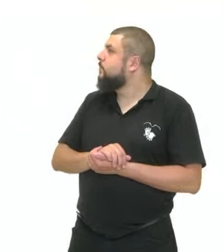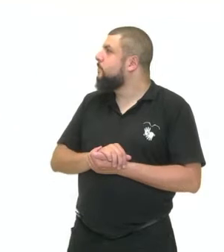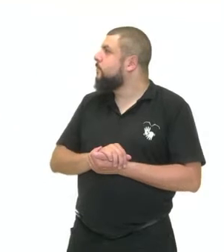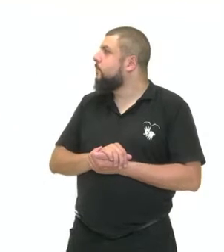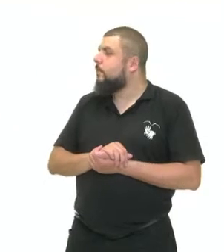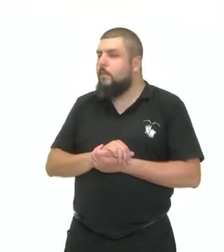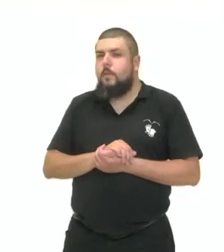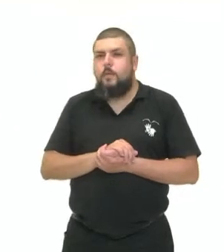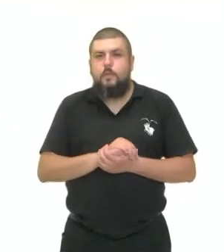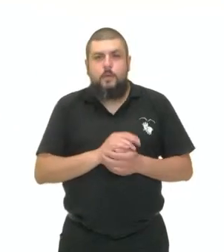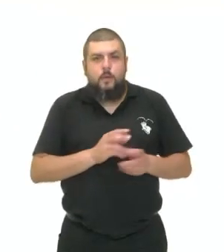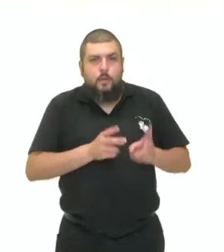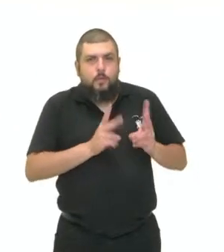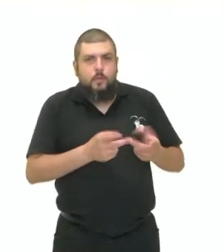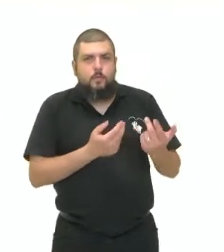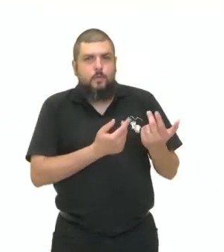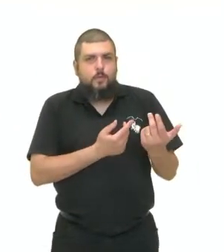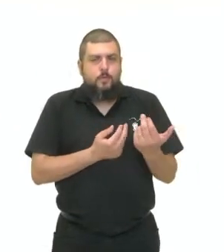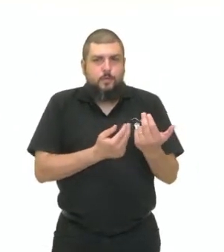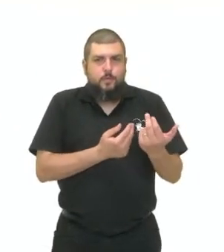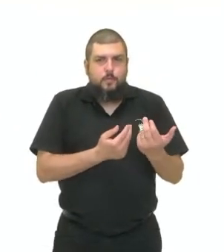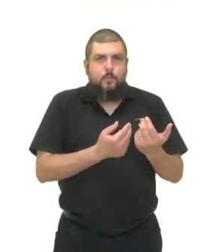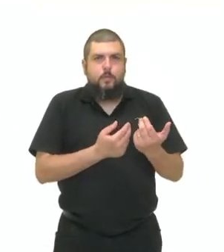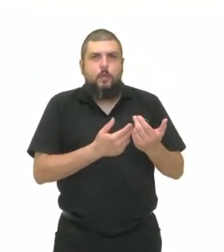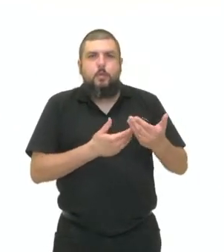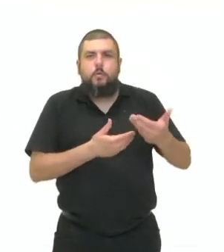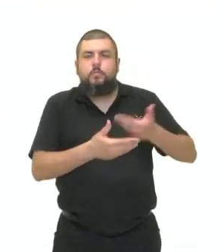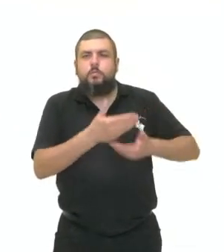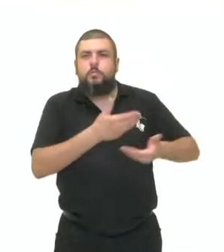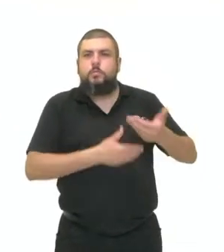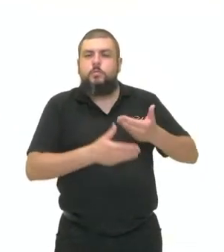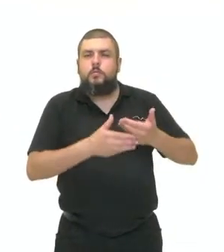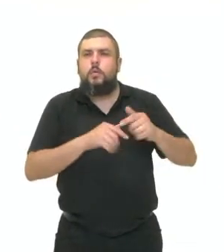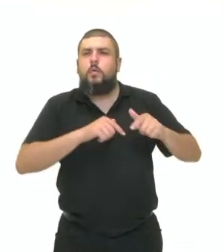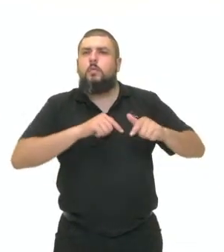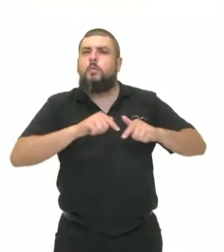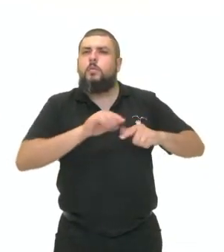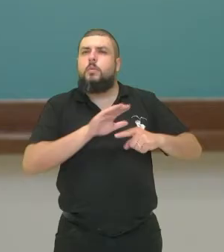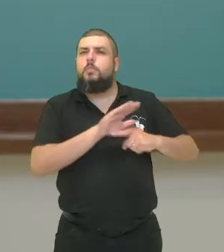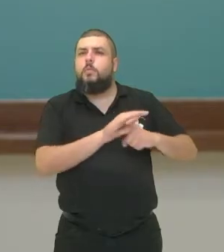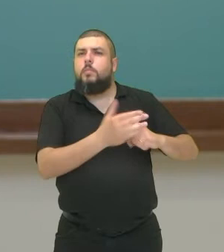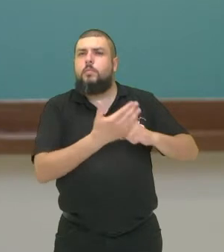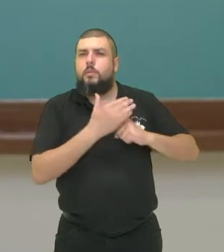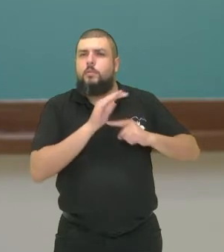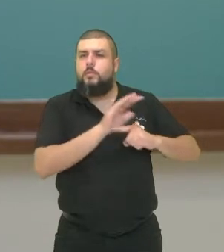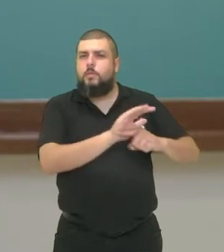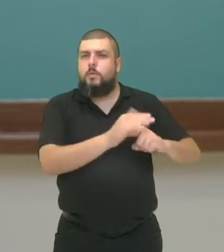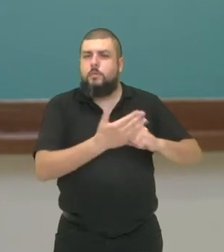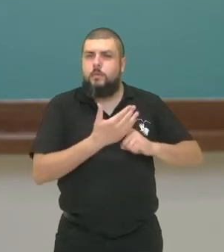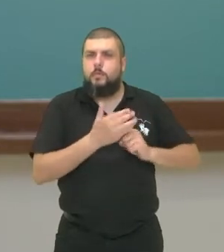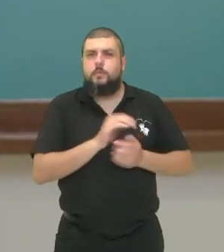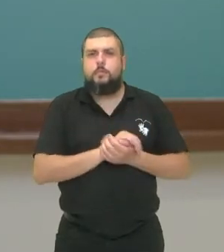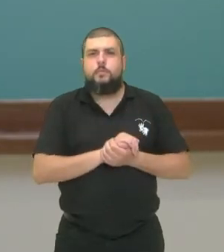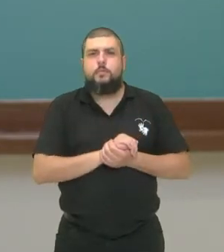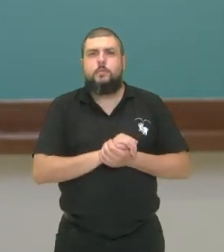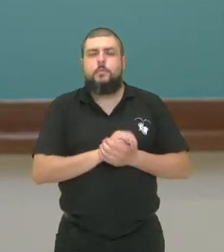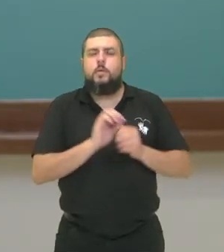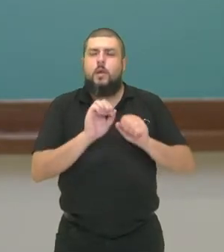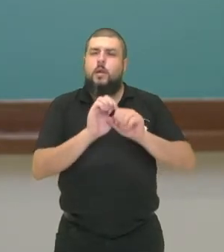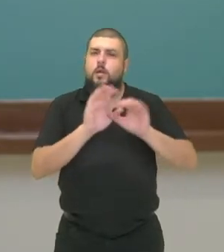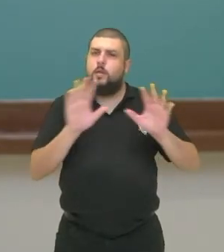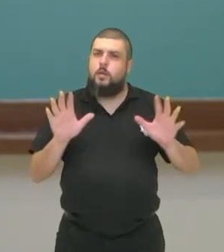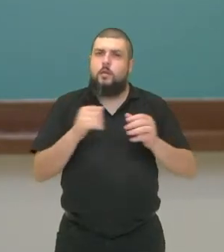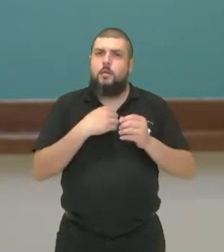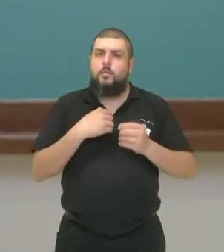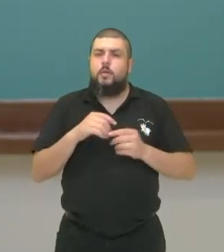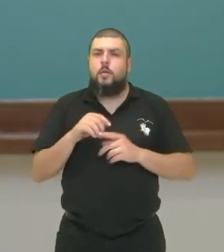uma mesma espécie, que se organizam de modo que todos trabalhem de modo cooperativo. Isso aí fica muito evidente para nós aí na